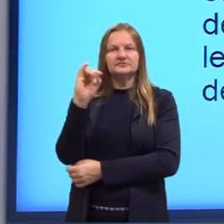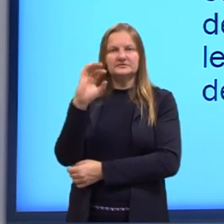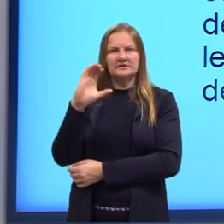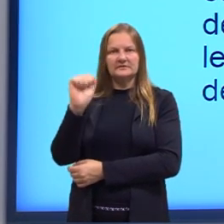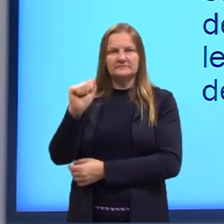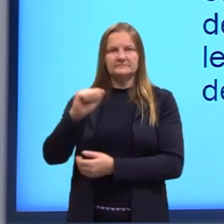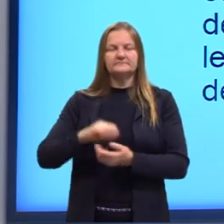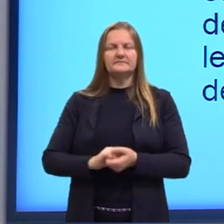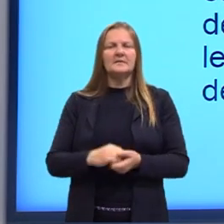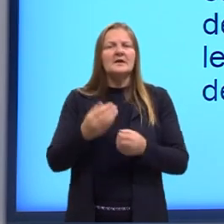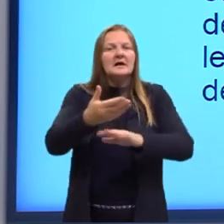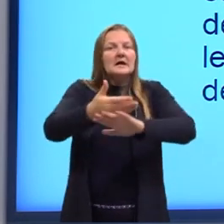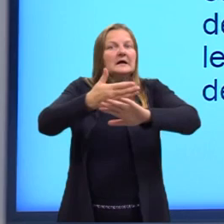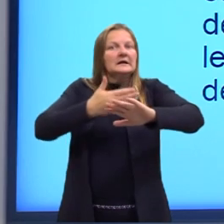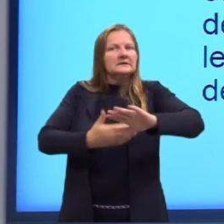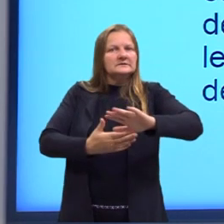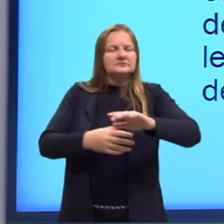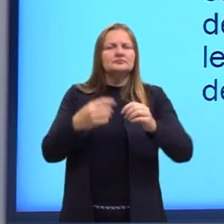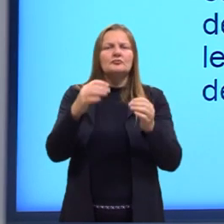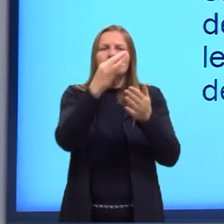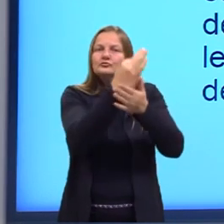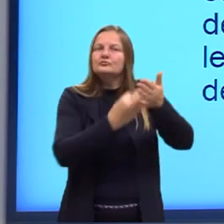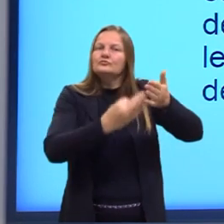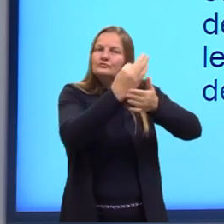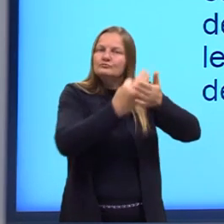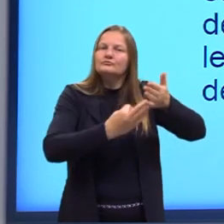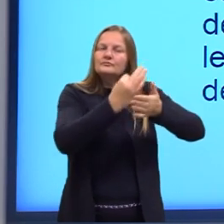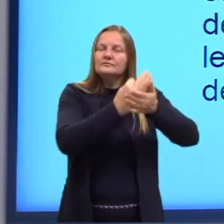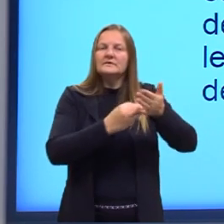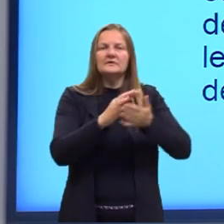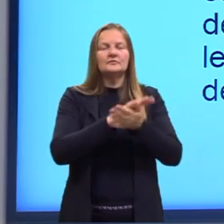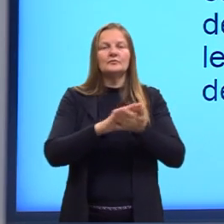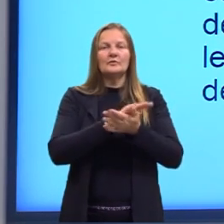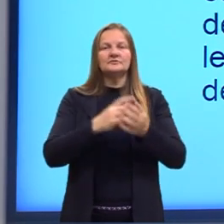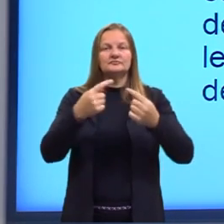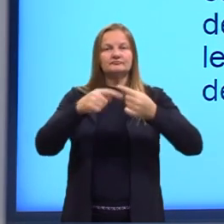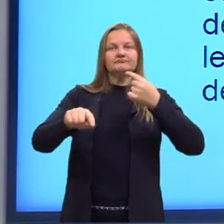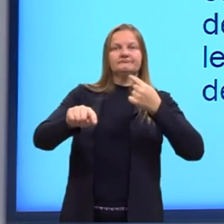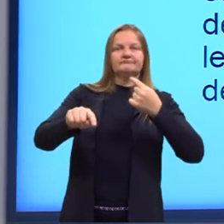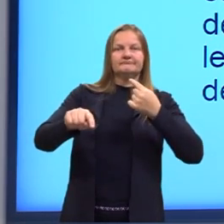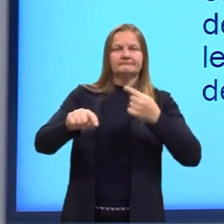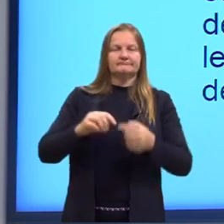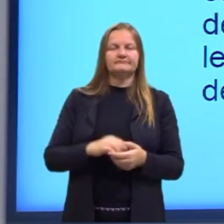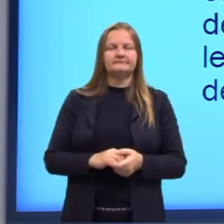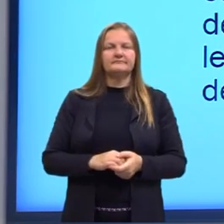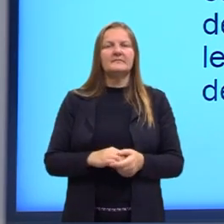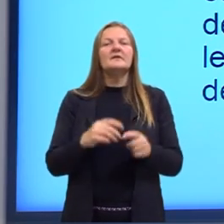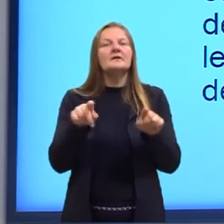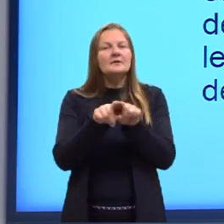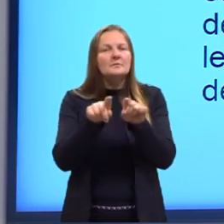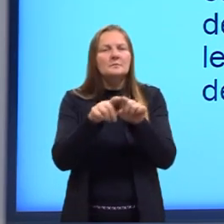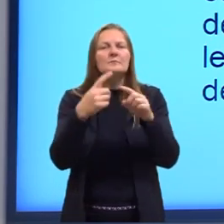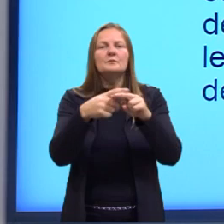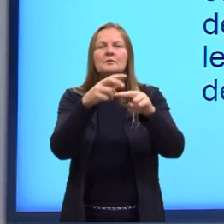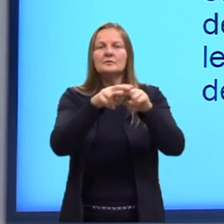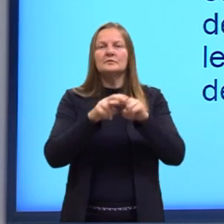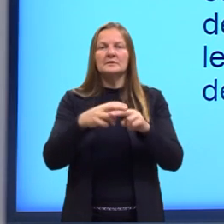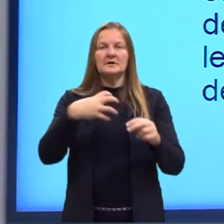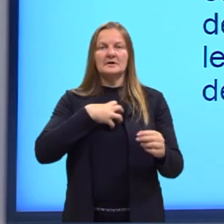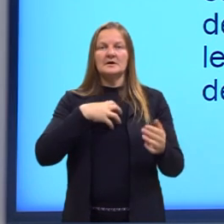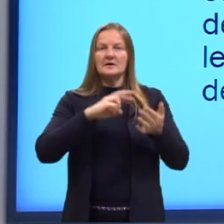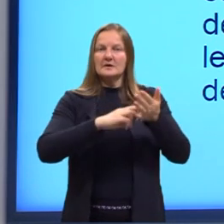preciso antes de tudo que o texto não seja contraditório mesmo porque a